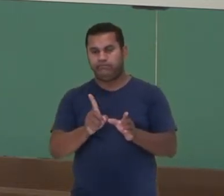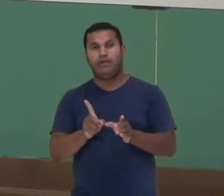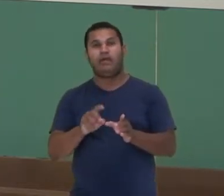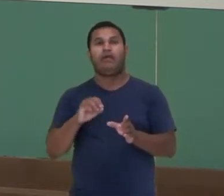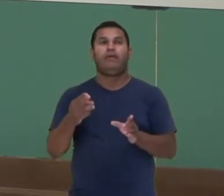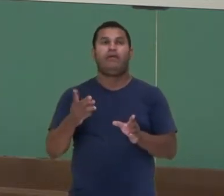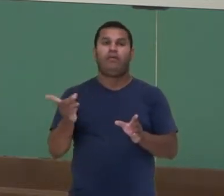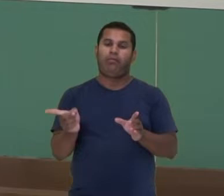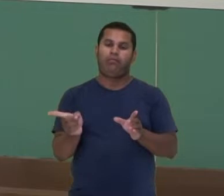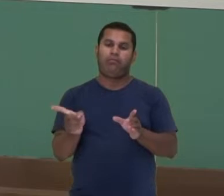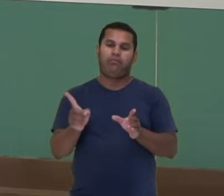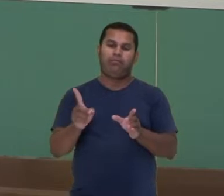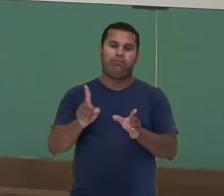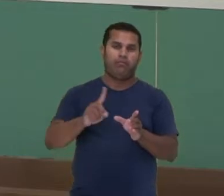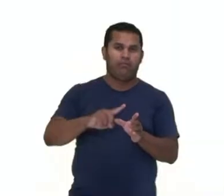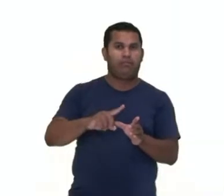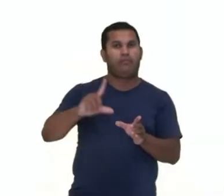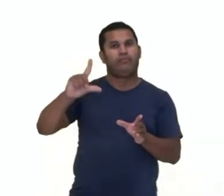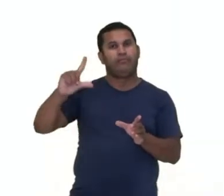ok? Bem,